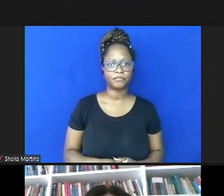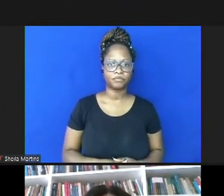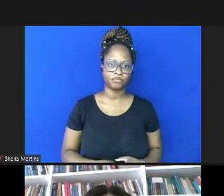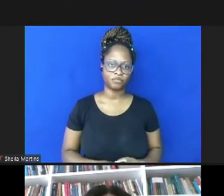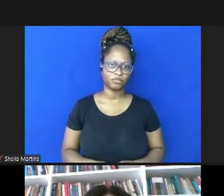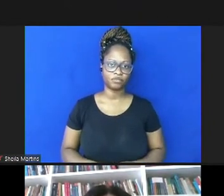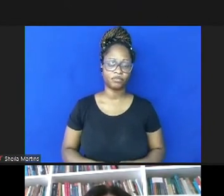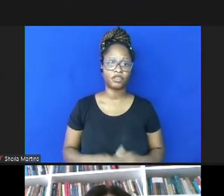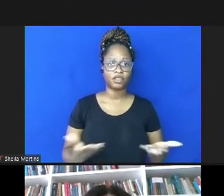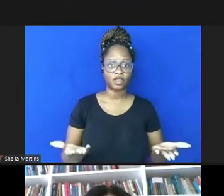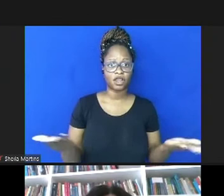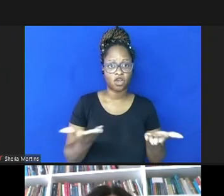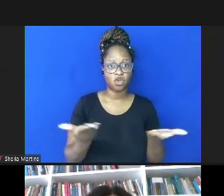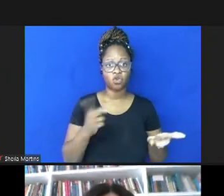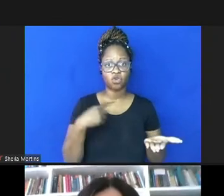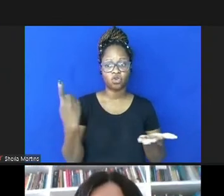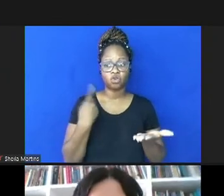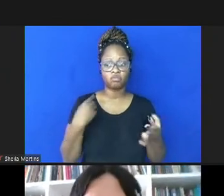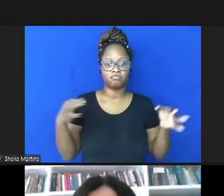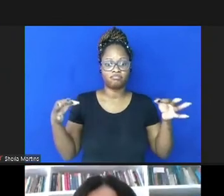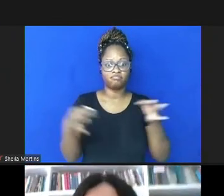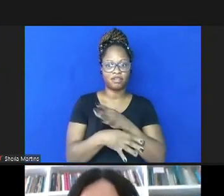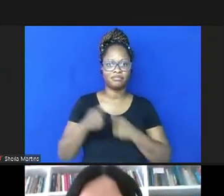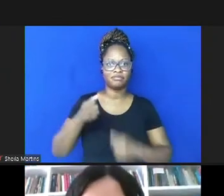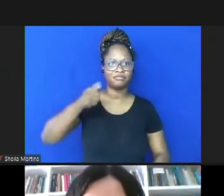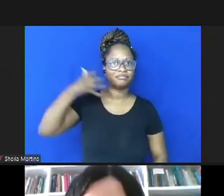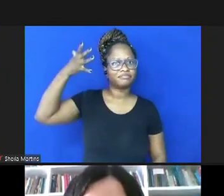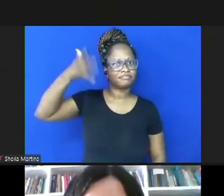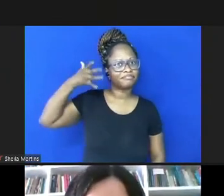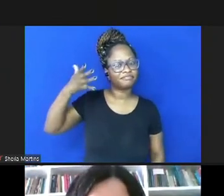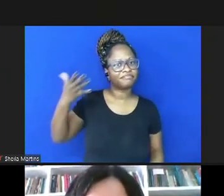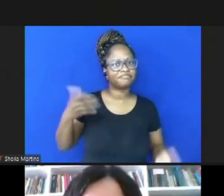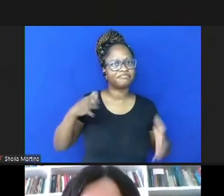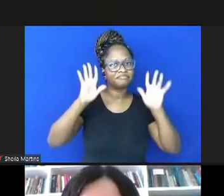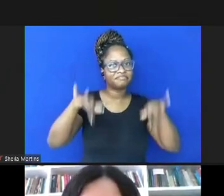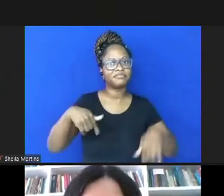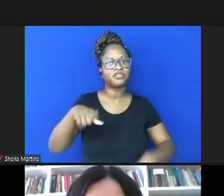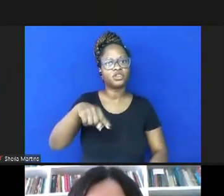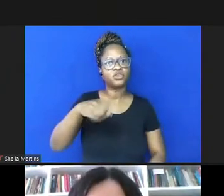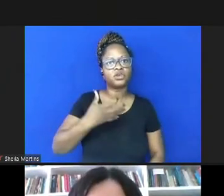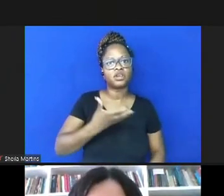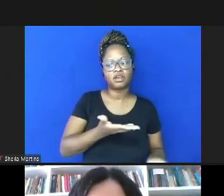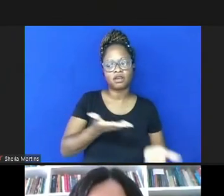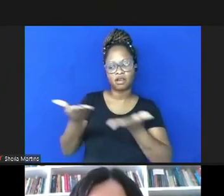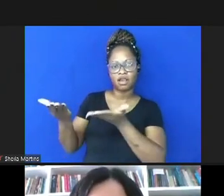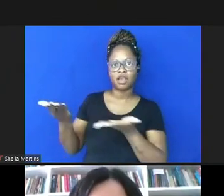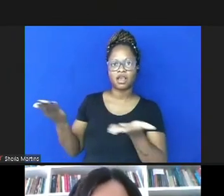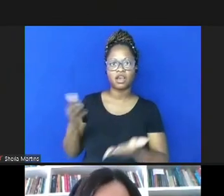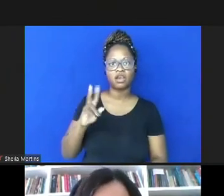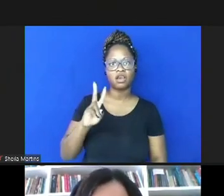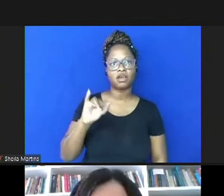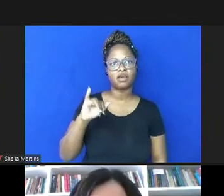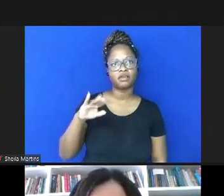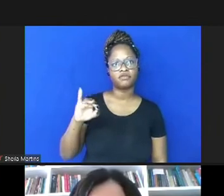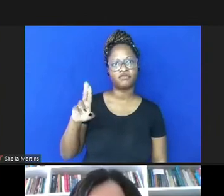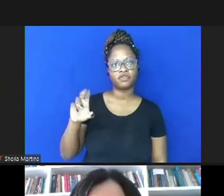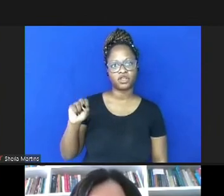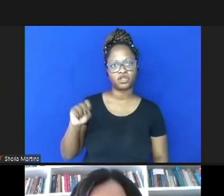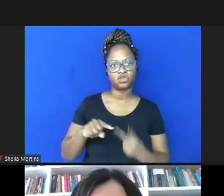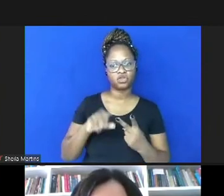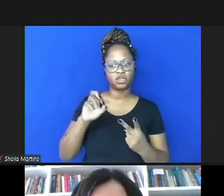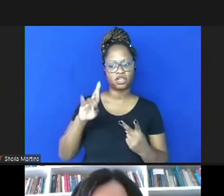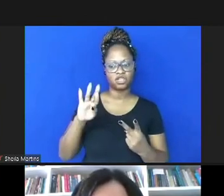Com isso, nós concluímos essa sessão. Gostaria de passar para Vinícius e Cristina a